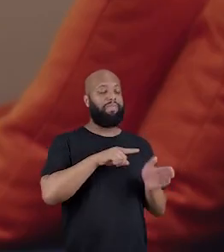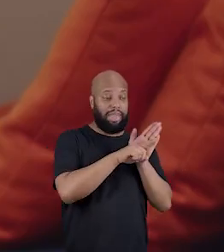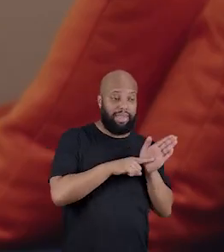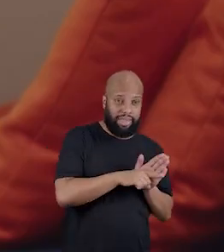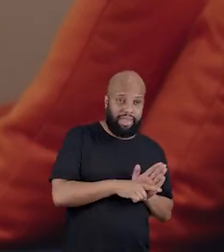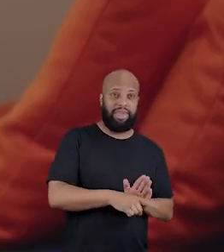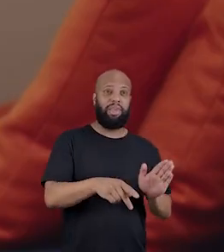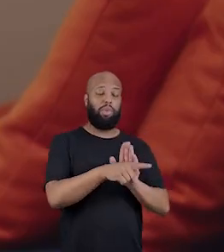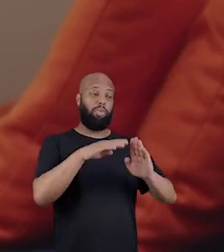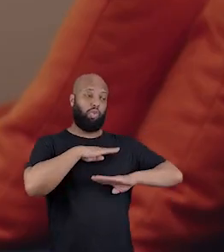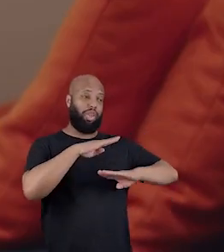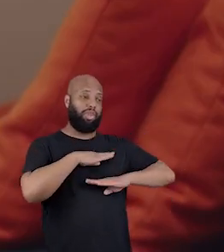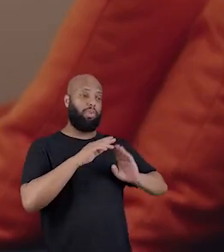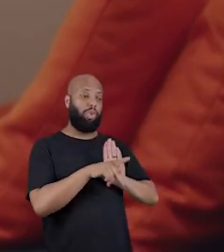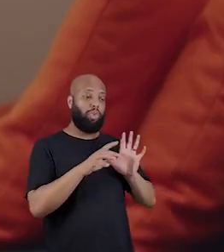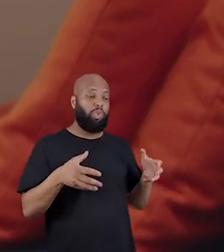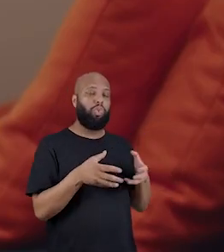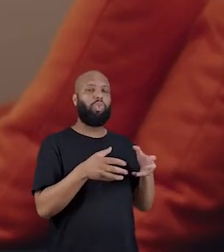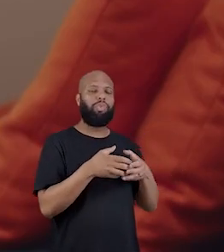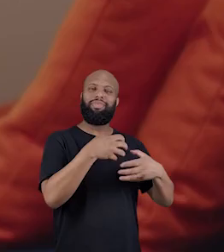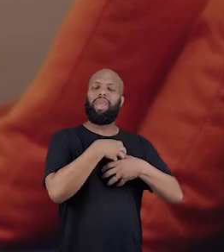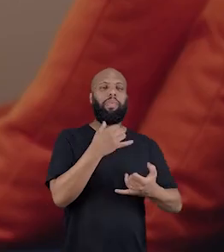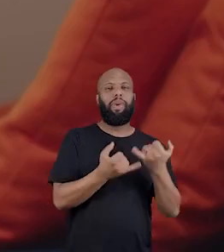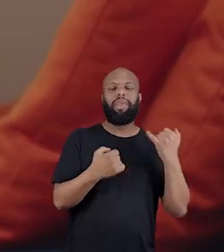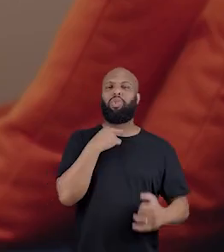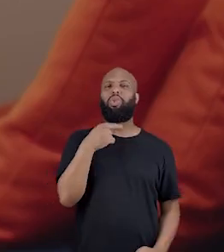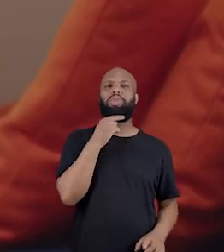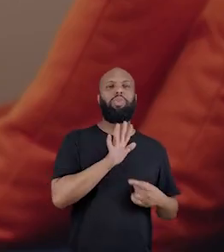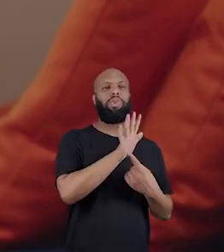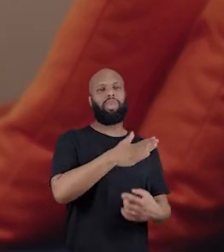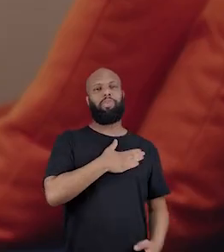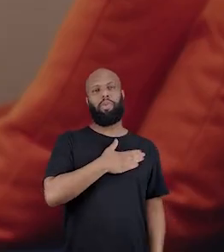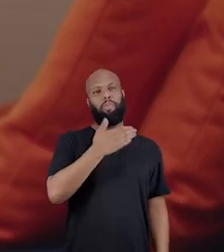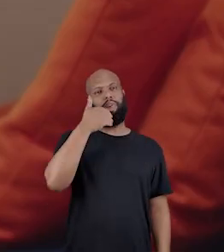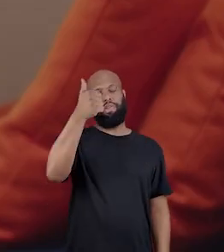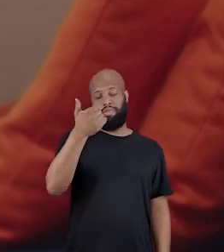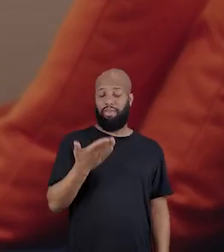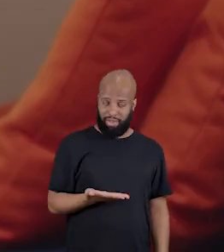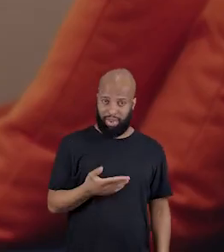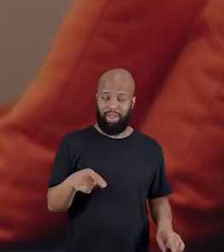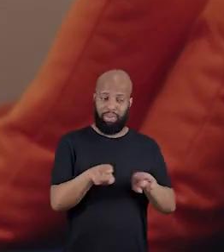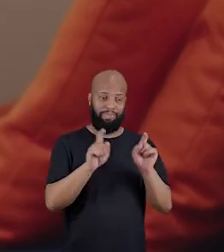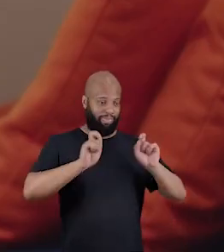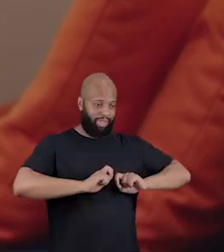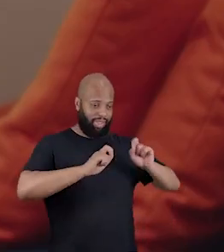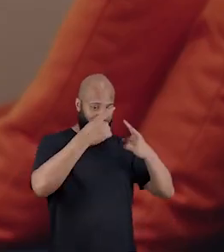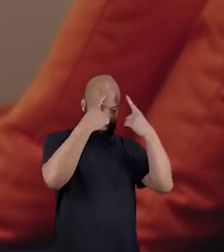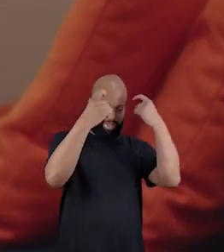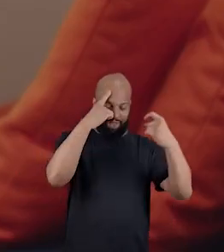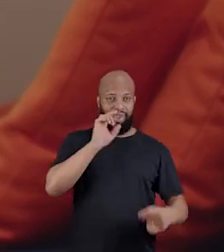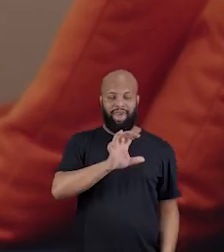vem nas pesquisas de clima, por exemplo, que, puxa, eu tenho essa sensação de que eu não posso exercer o meu melhor. E, gente, isso é fatal. Meu potencial criativo,